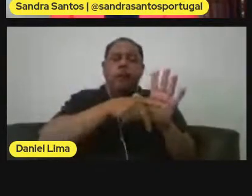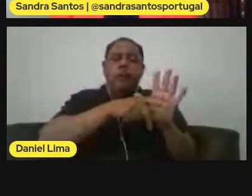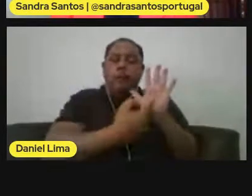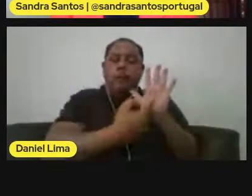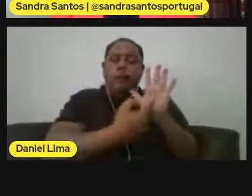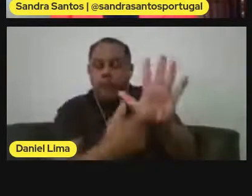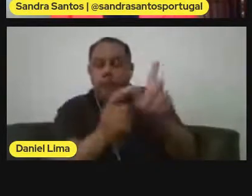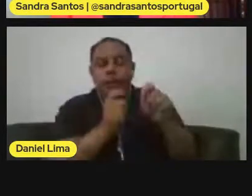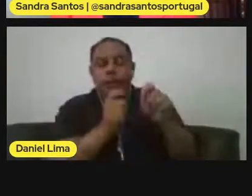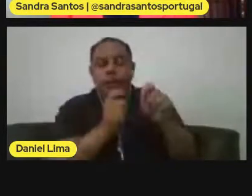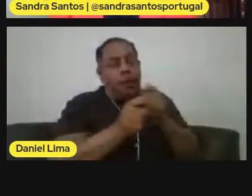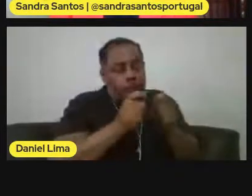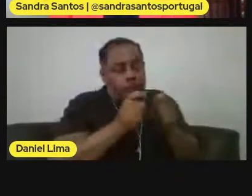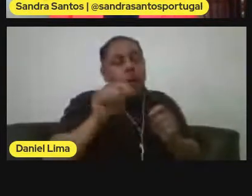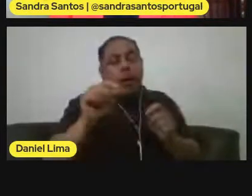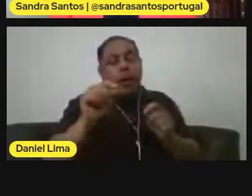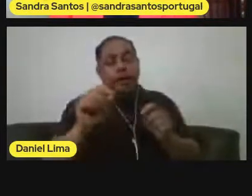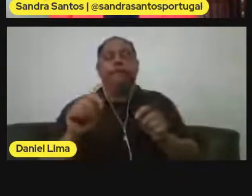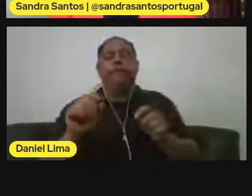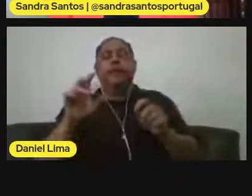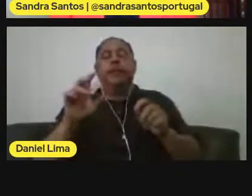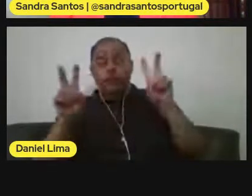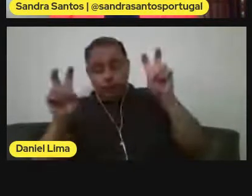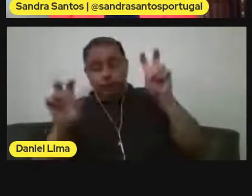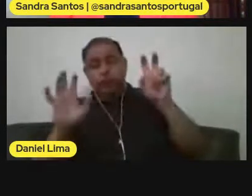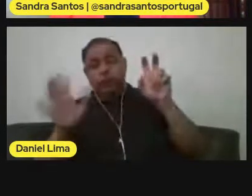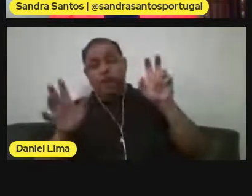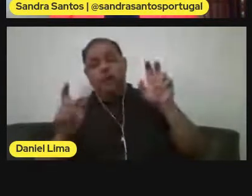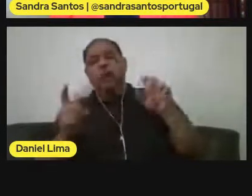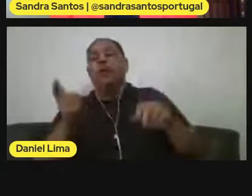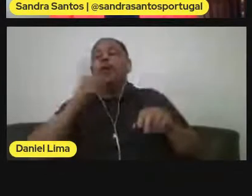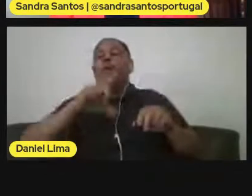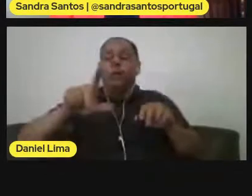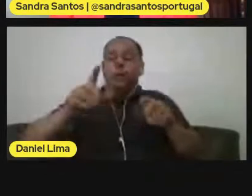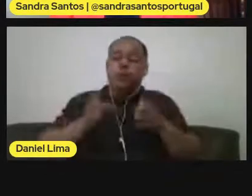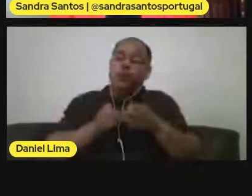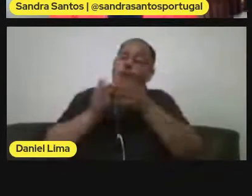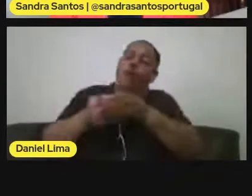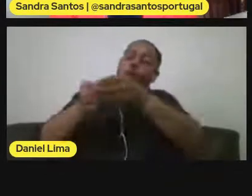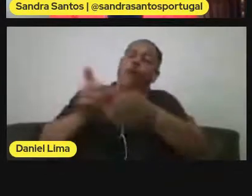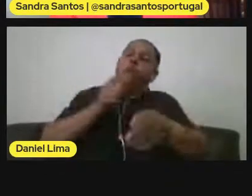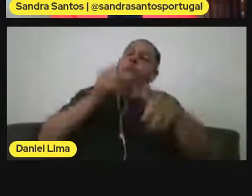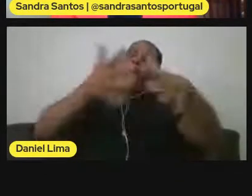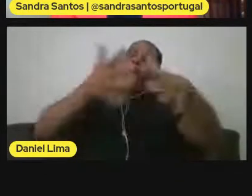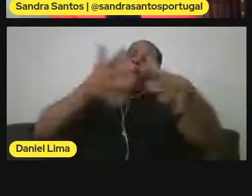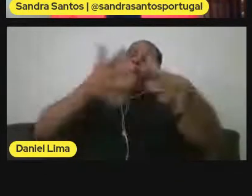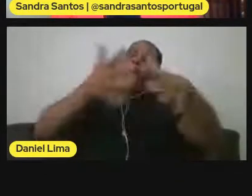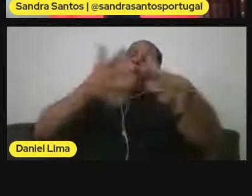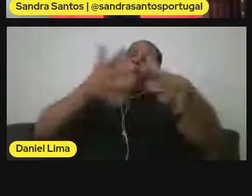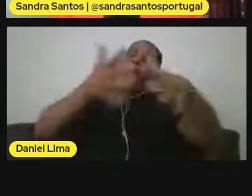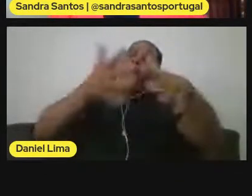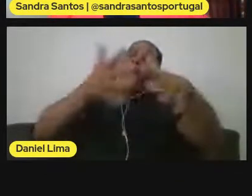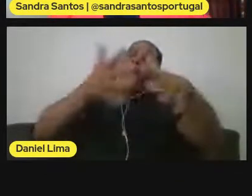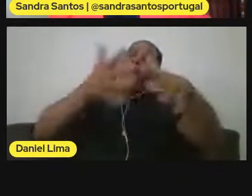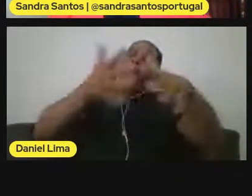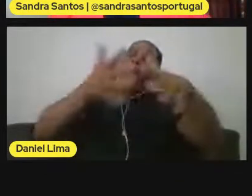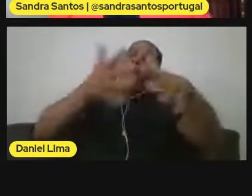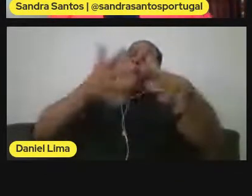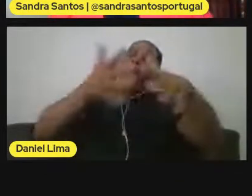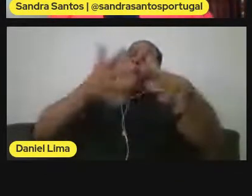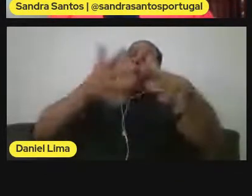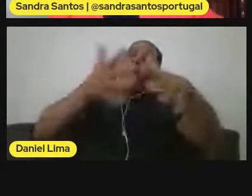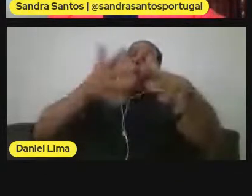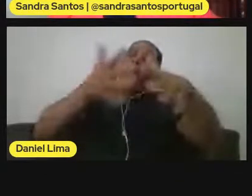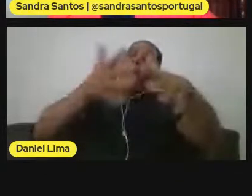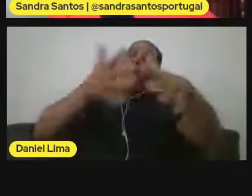mar, resta que conquistemos o céu. E com certeza Fernando Pessoa conquistou